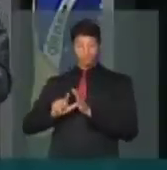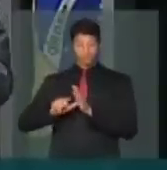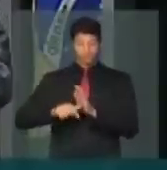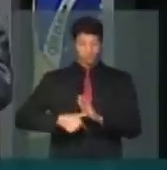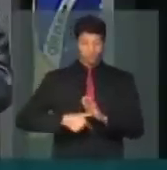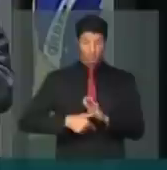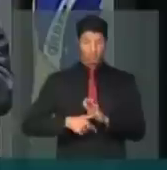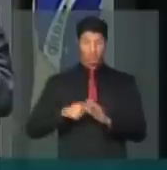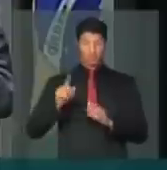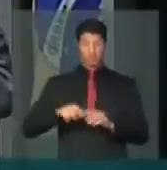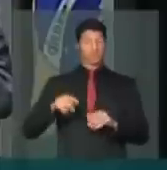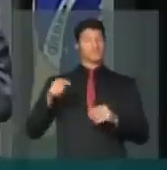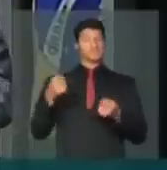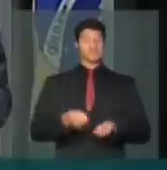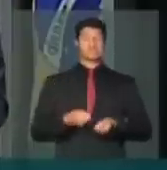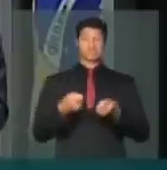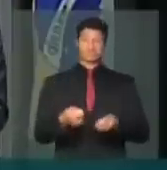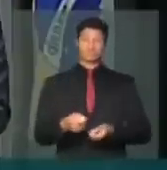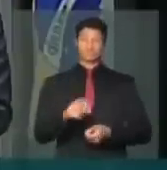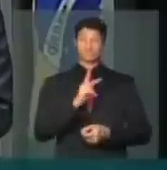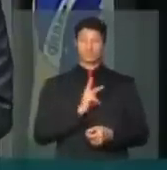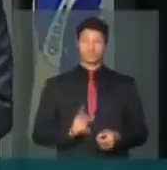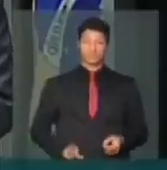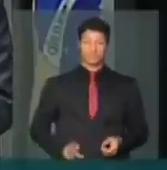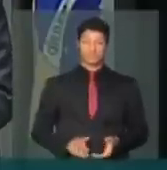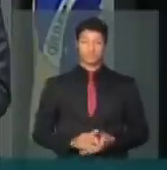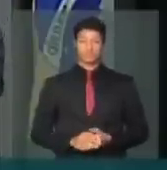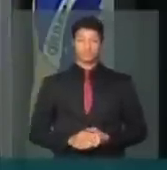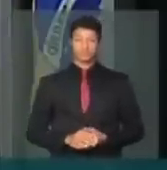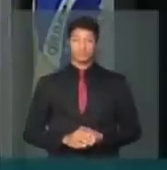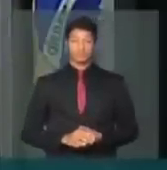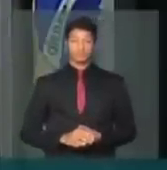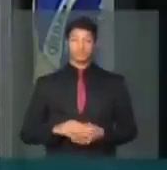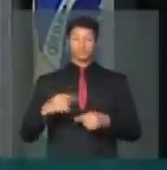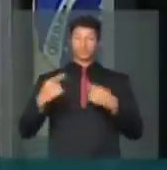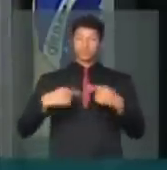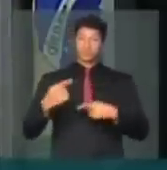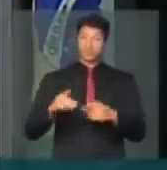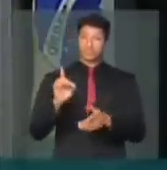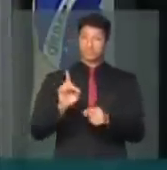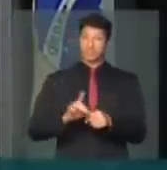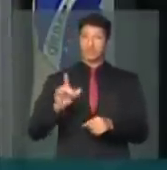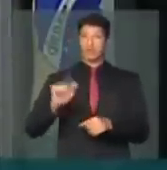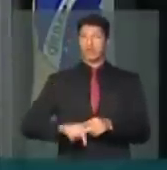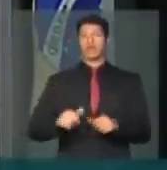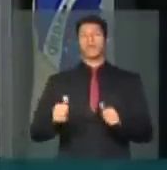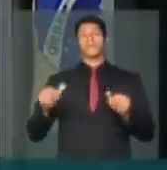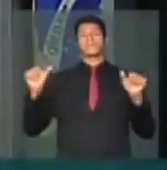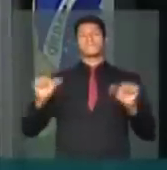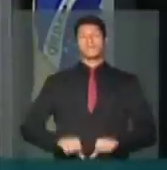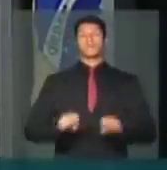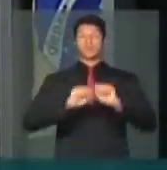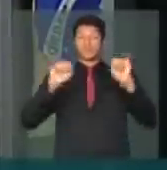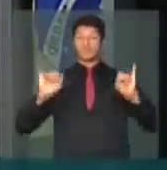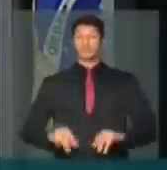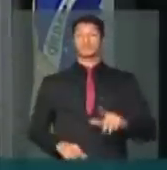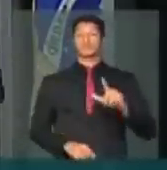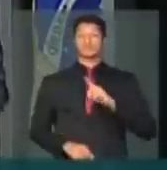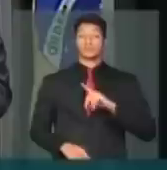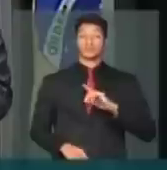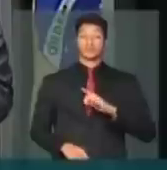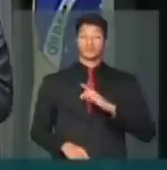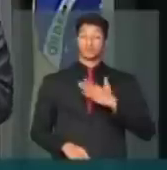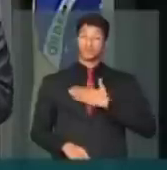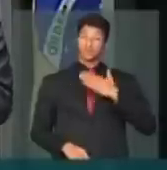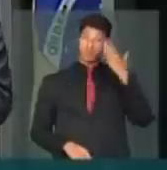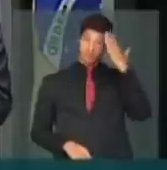O retrocesso é patente, senhor presidente. O distritão é o pior sistema que tem, no